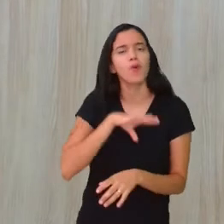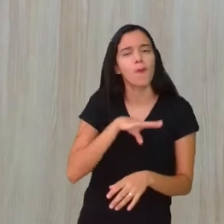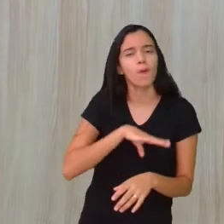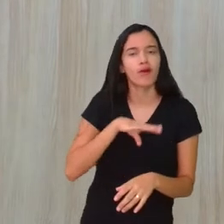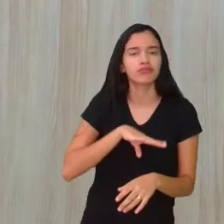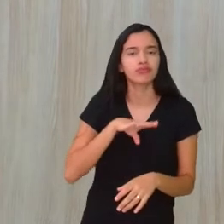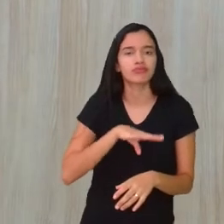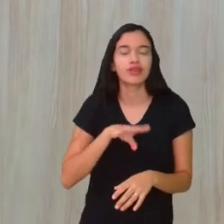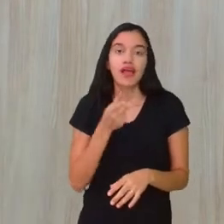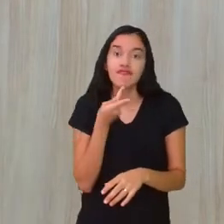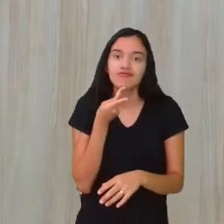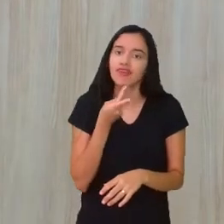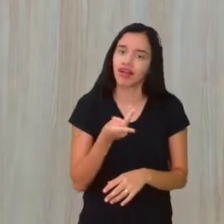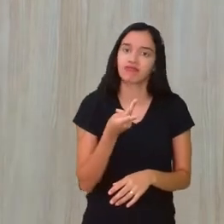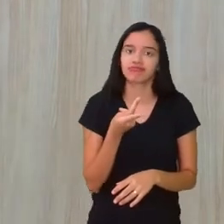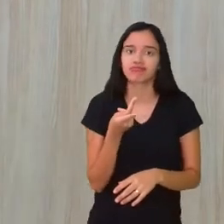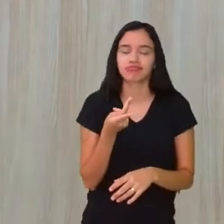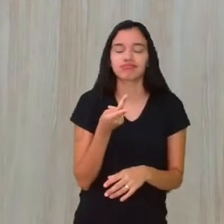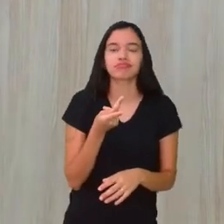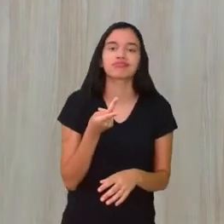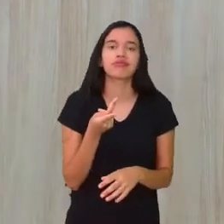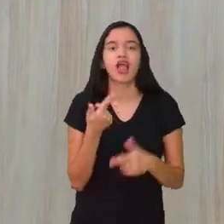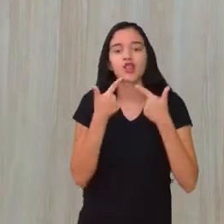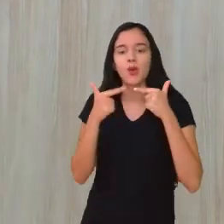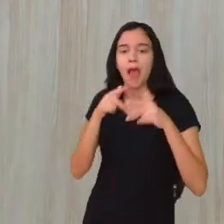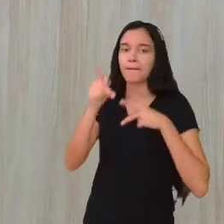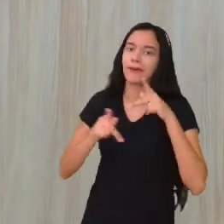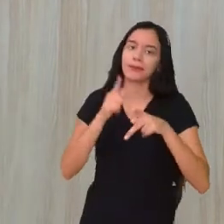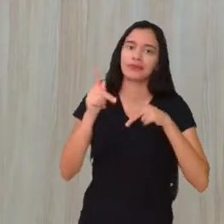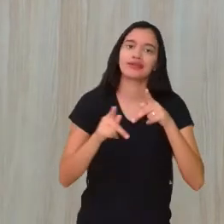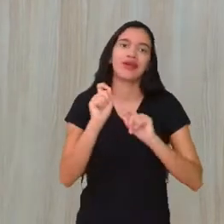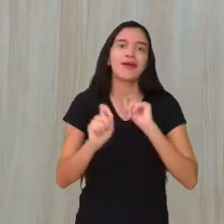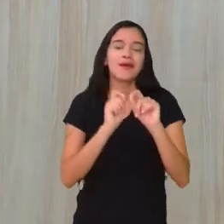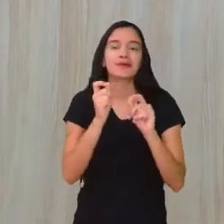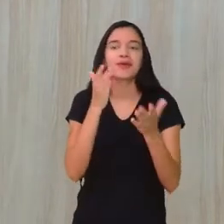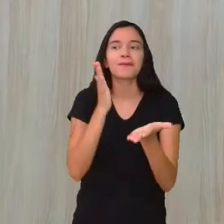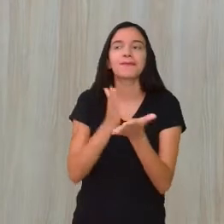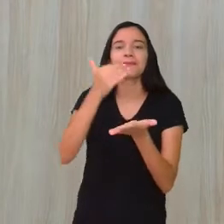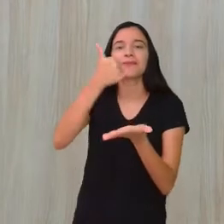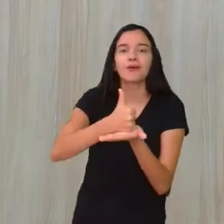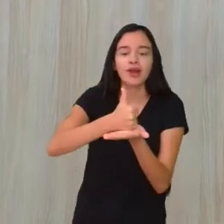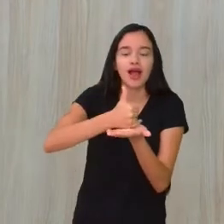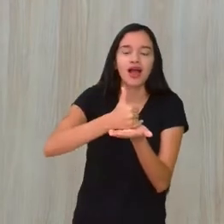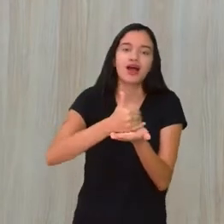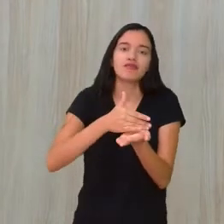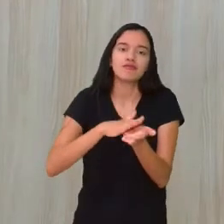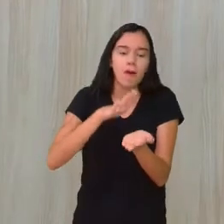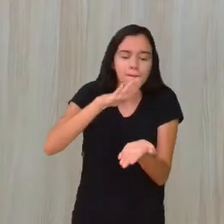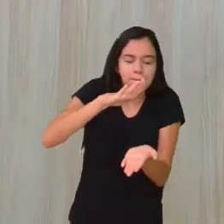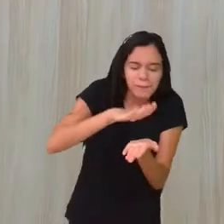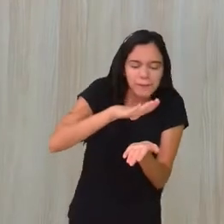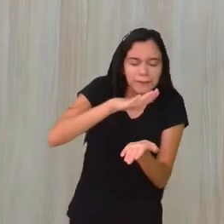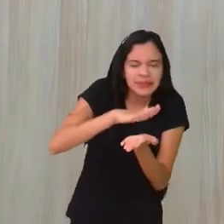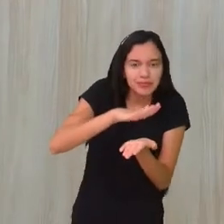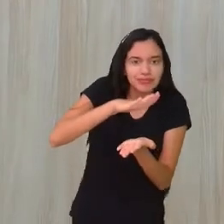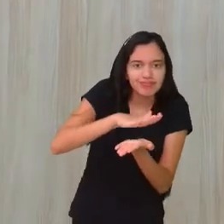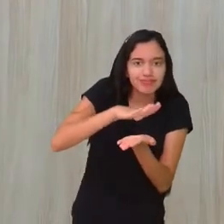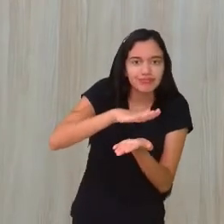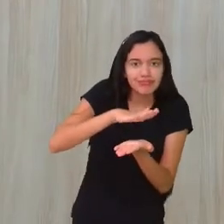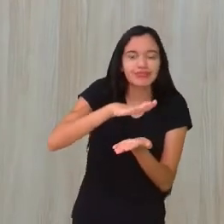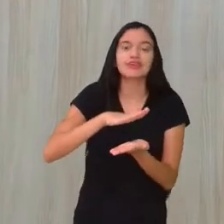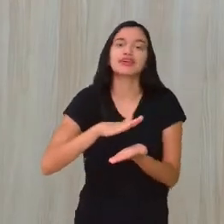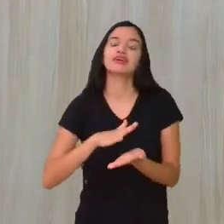do continente americano, porque esses povos foram durante um bom tempo chamados de povos